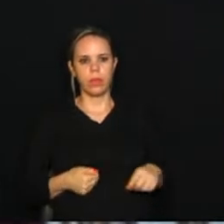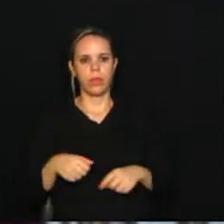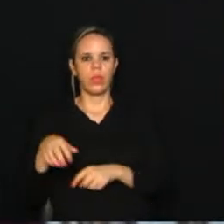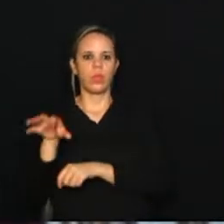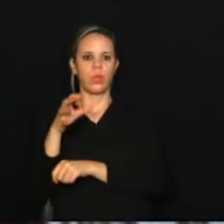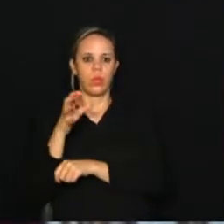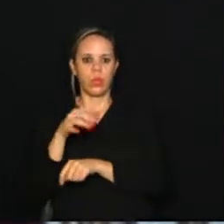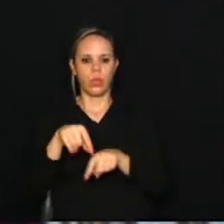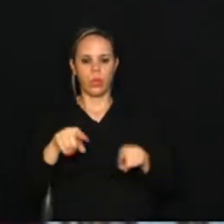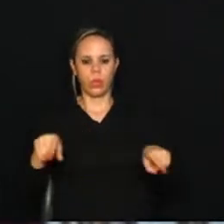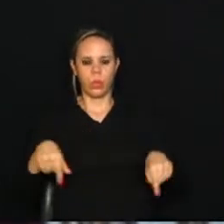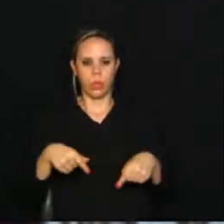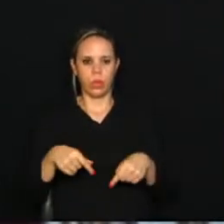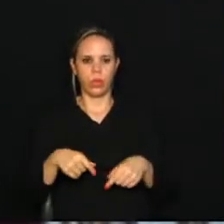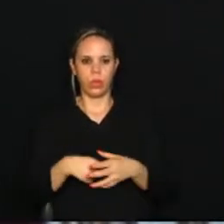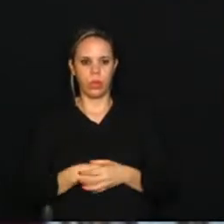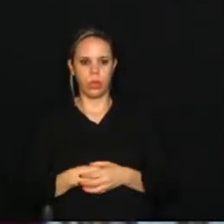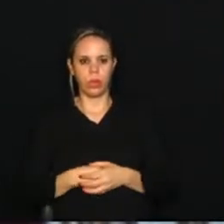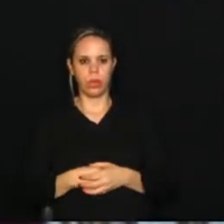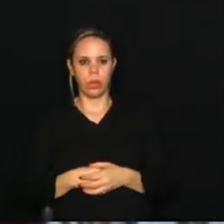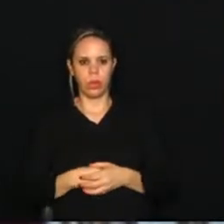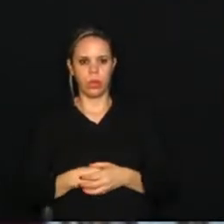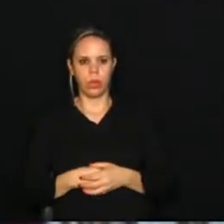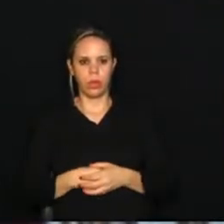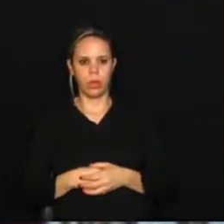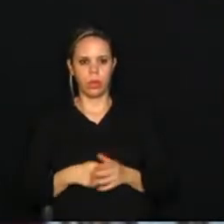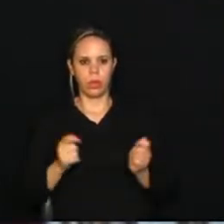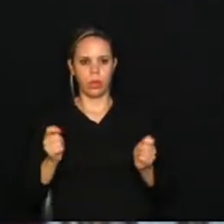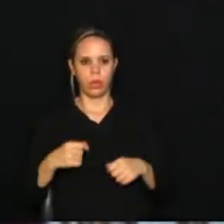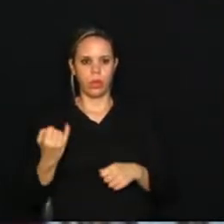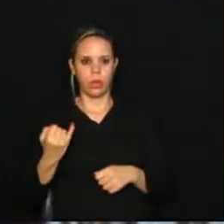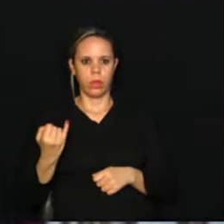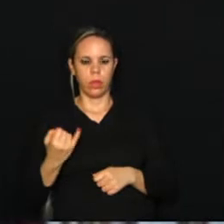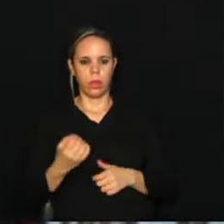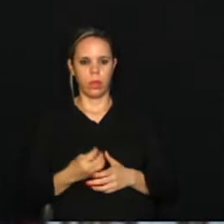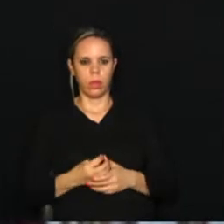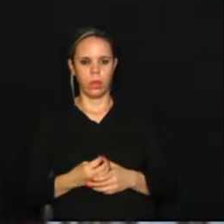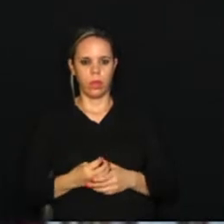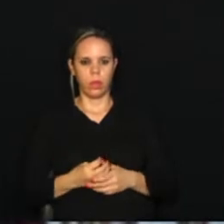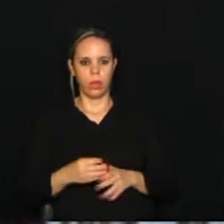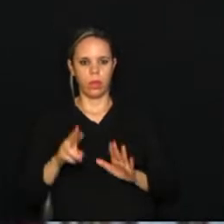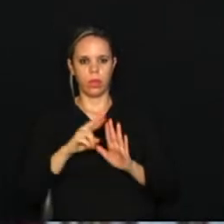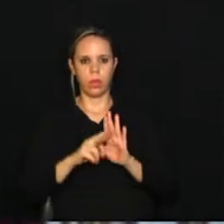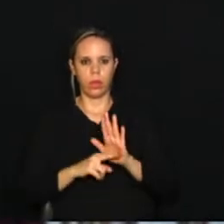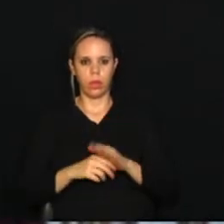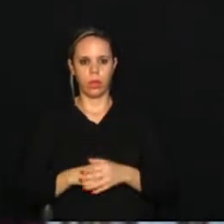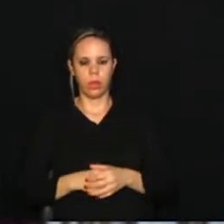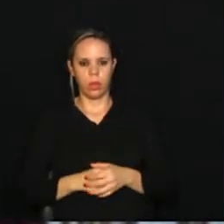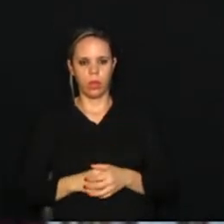das salas, que era uma condição importante dos protocolos.